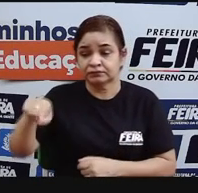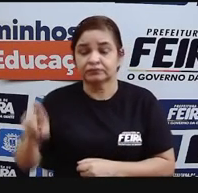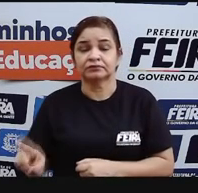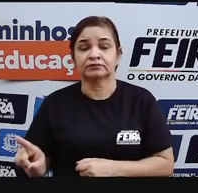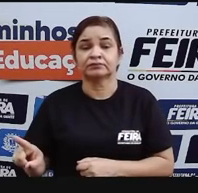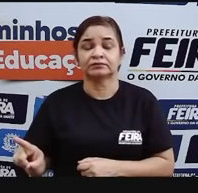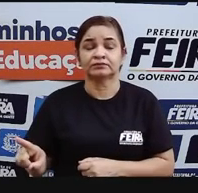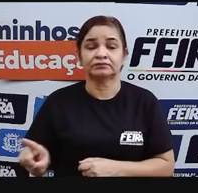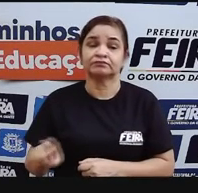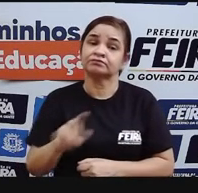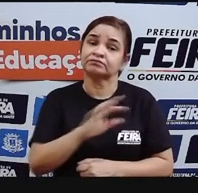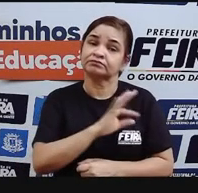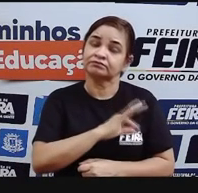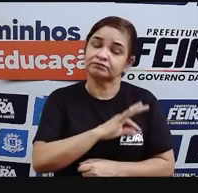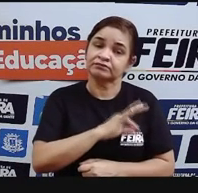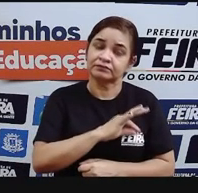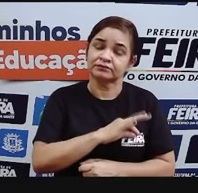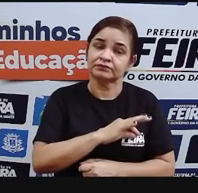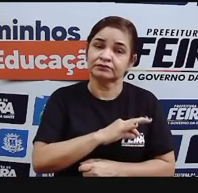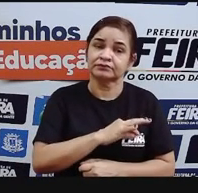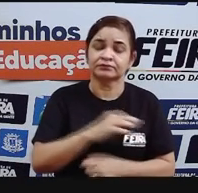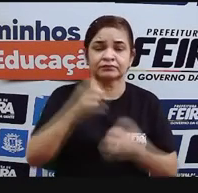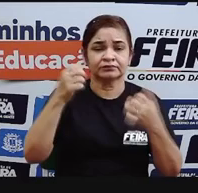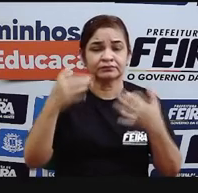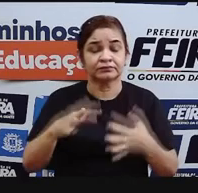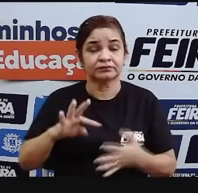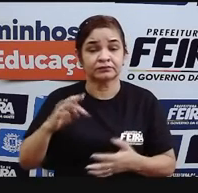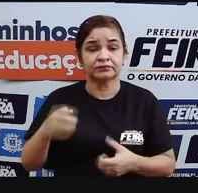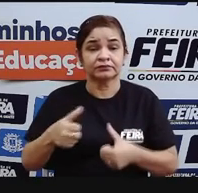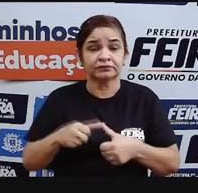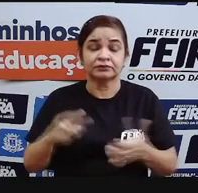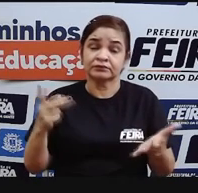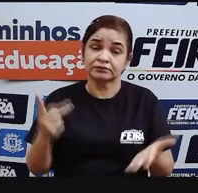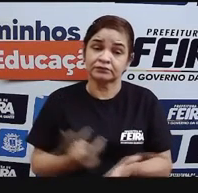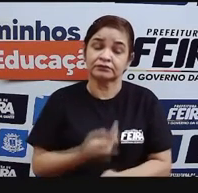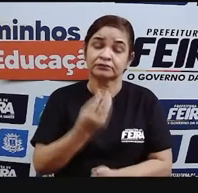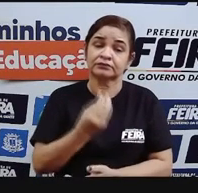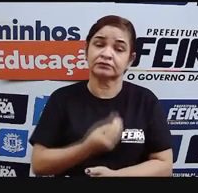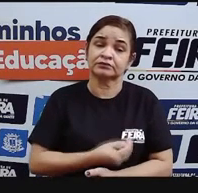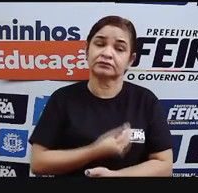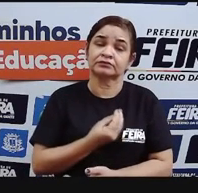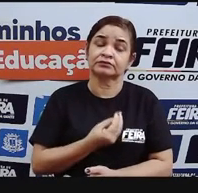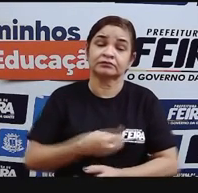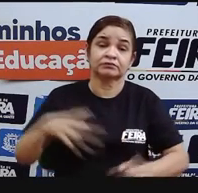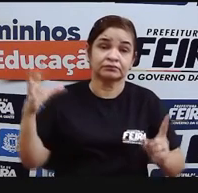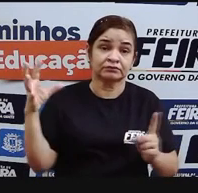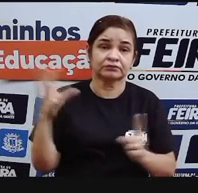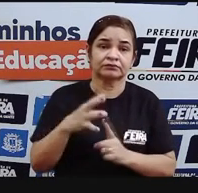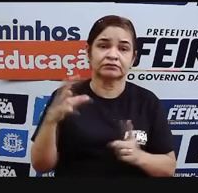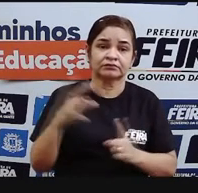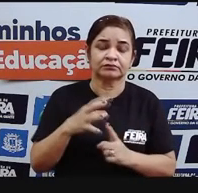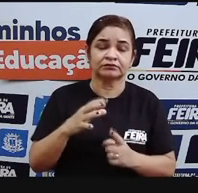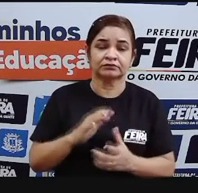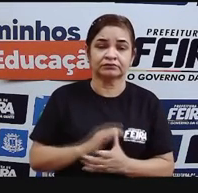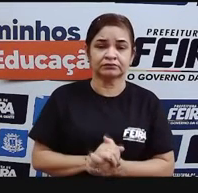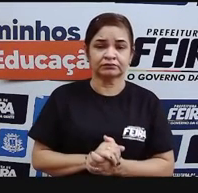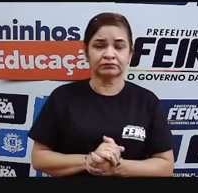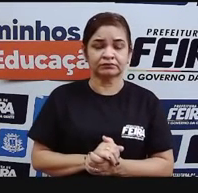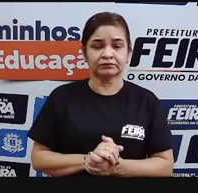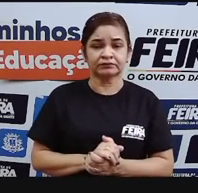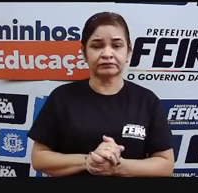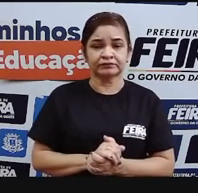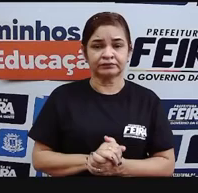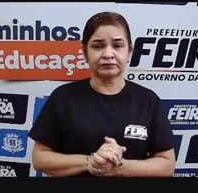denunciar as práticas, os tipos e as formas dessas violências. Aqui na nossa aula eu trouxe